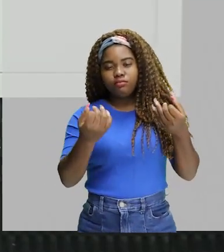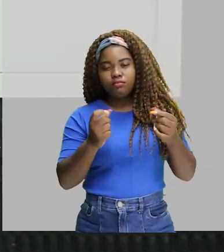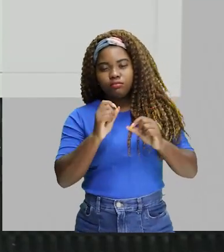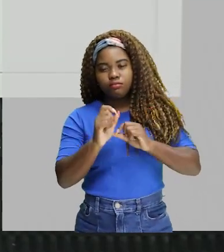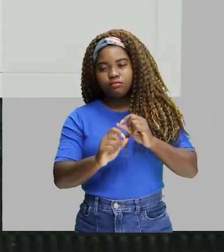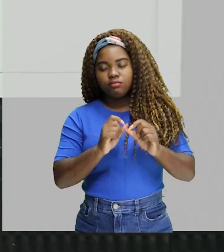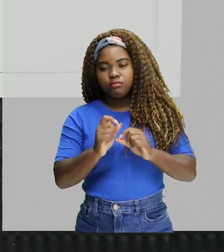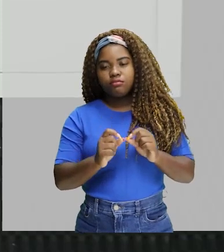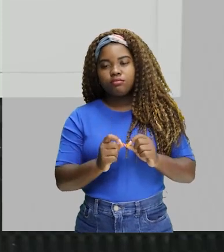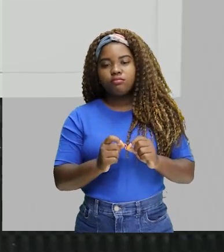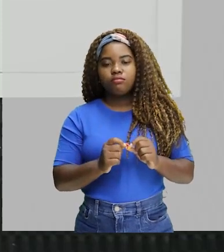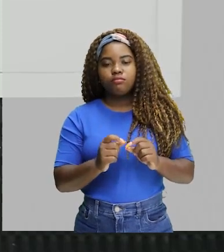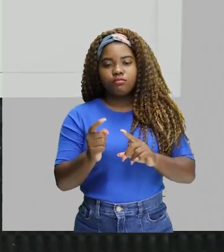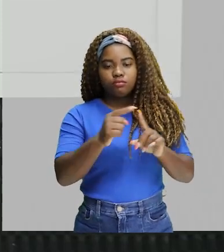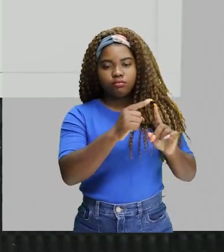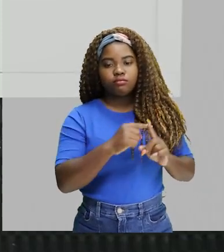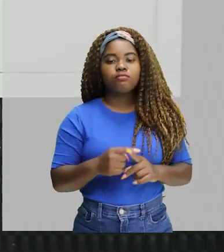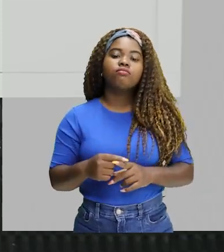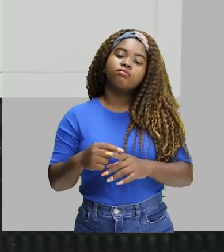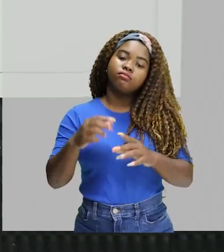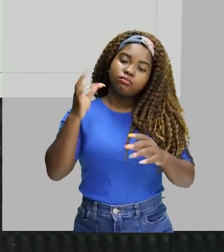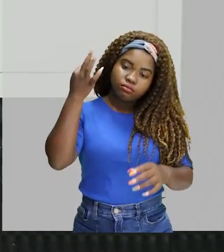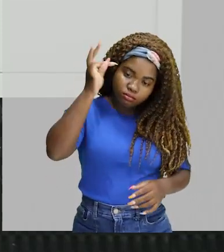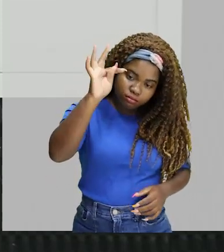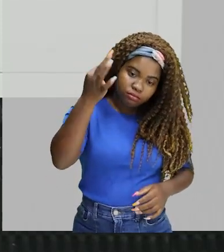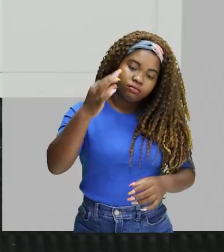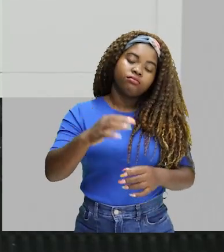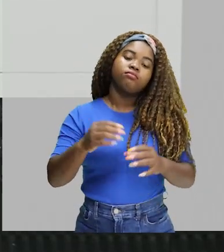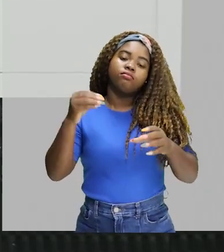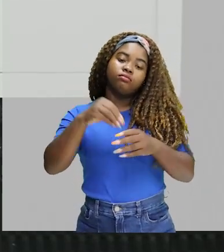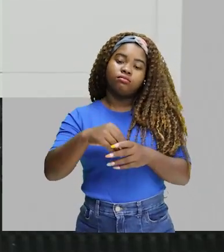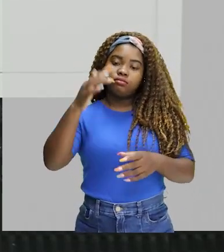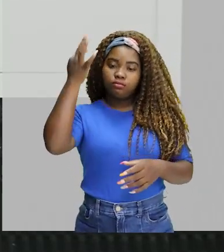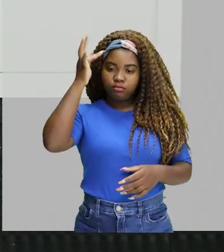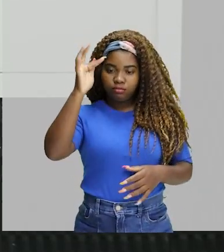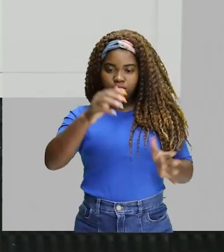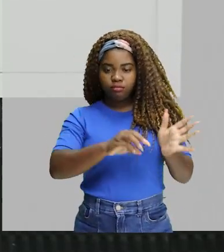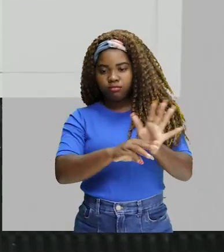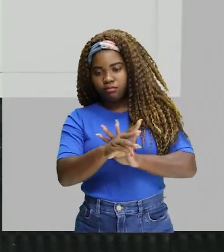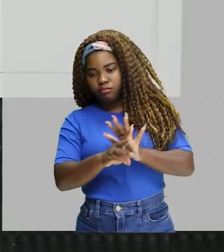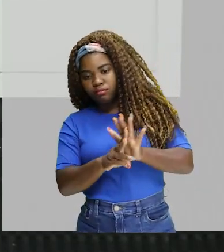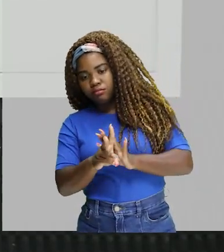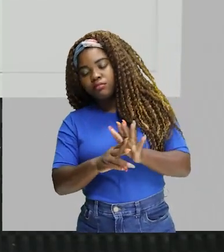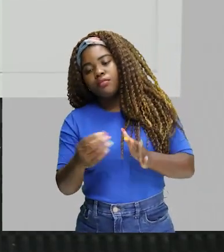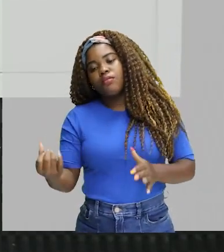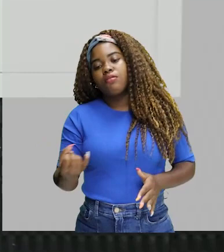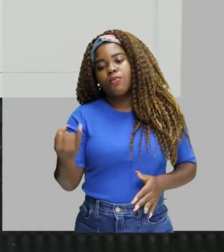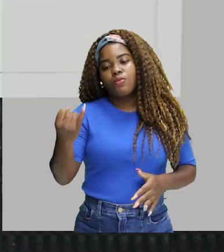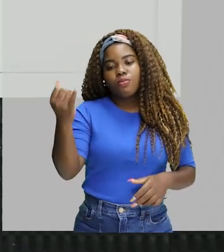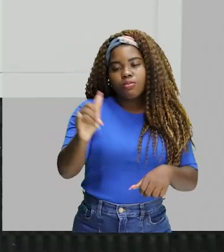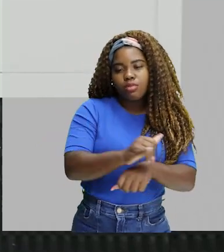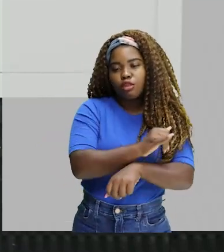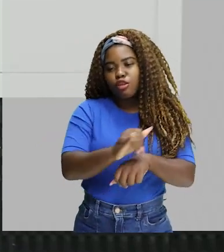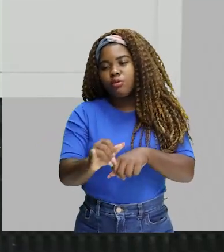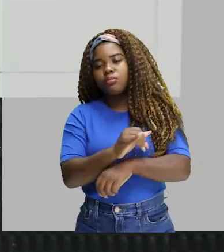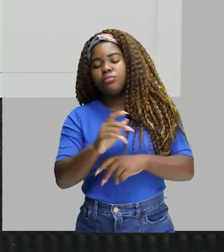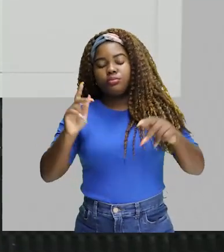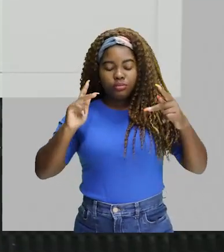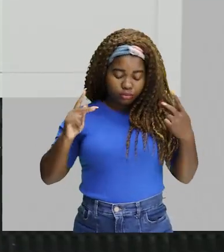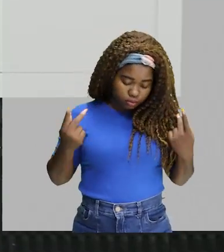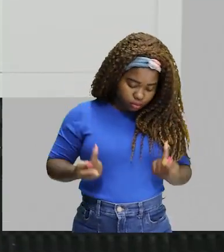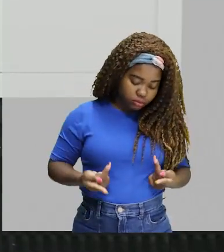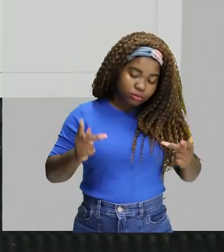grande Sócrates desenvolveu em sua filosofia, tá? Falando do seu método, falando da importância do ser humano, e ele